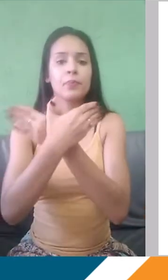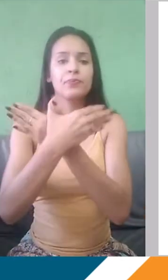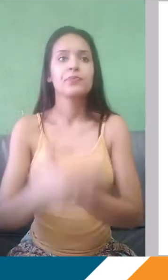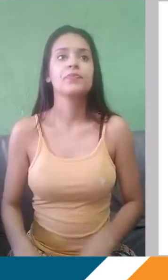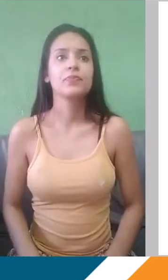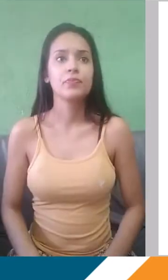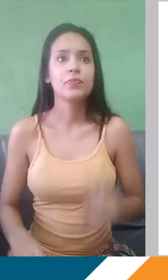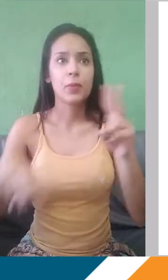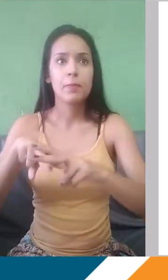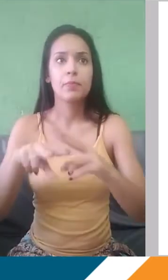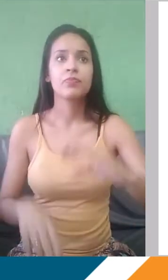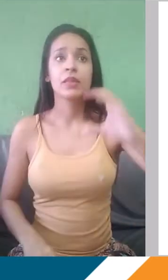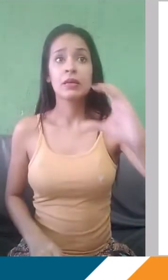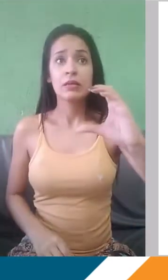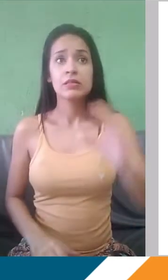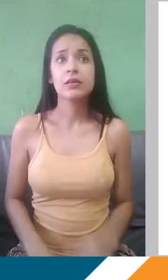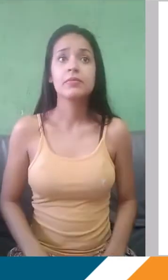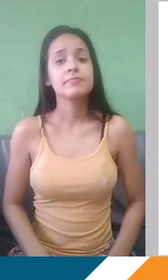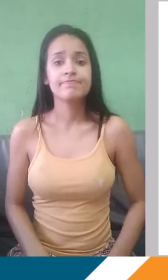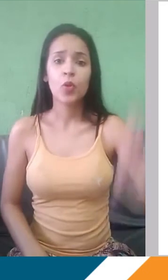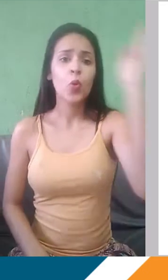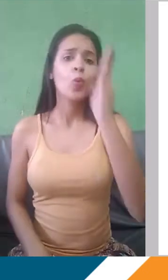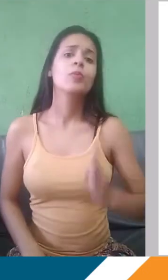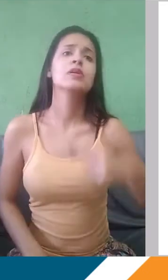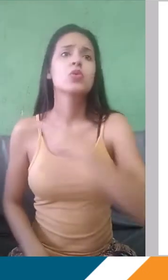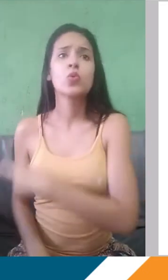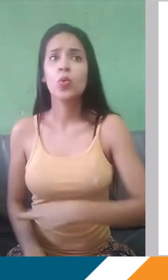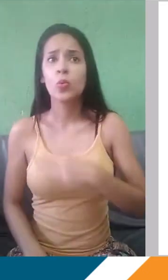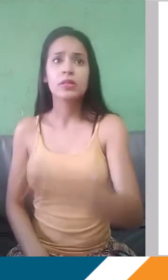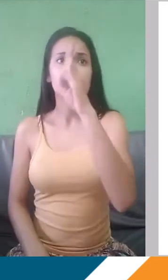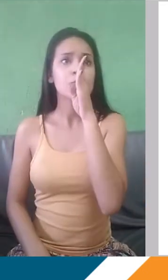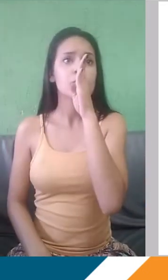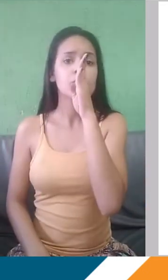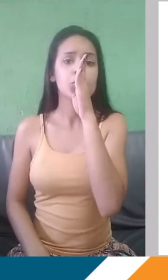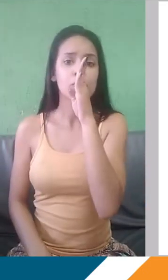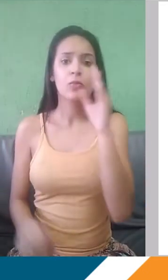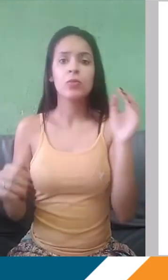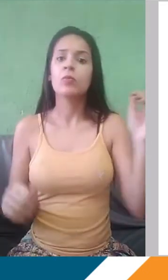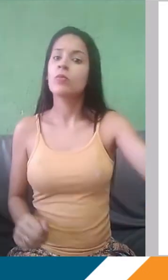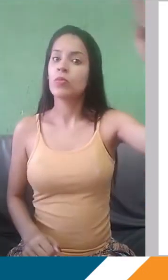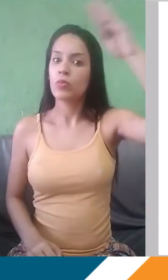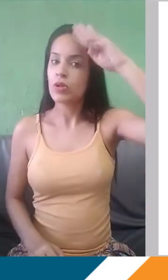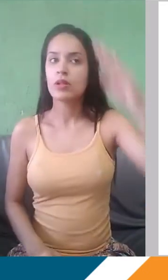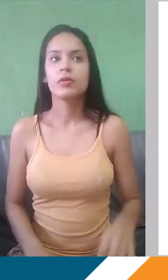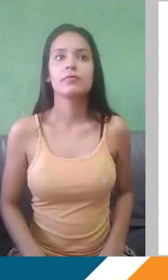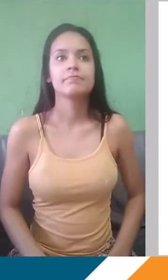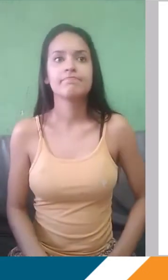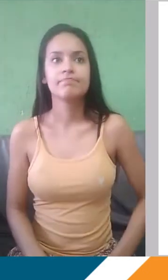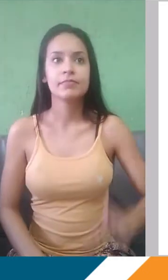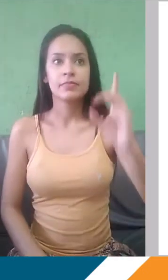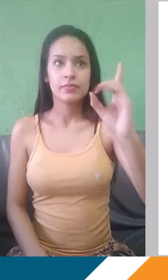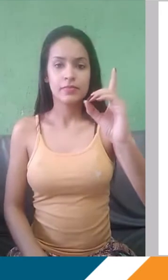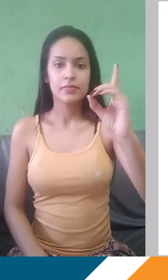O nacionalismo romântico silenciado pela perplexidade com a ditadura. D. O